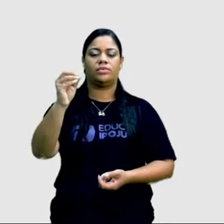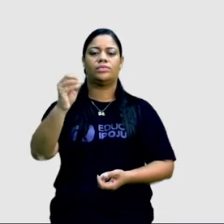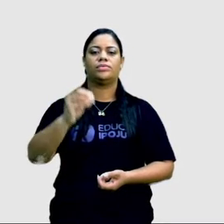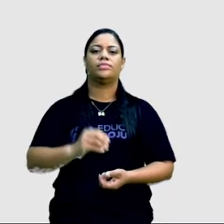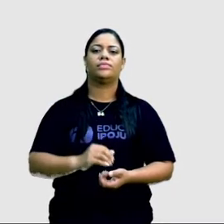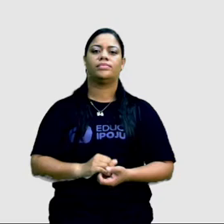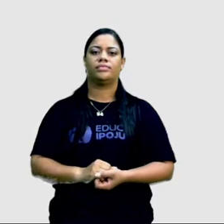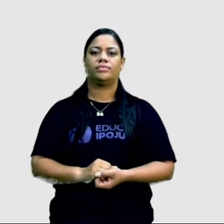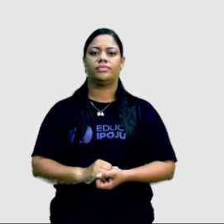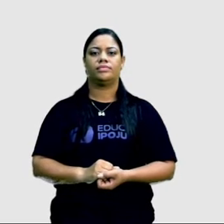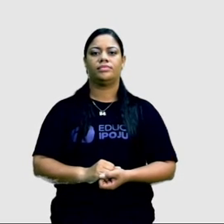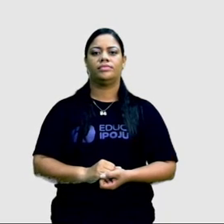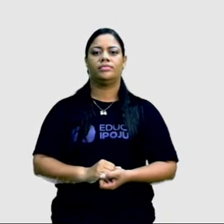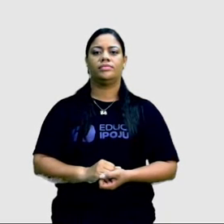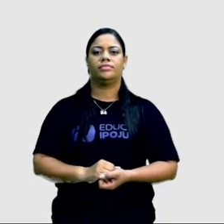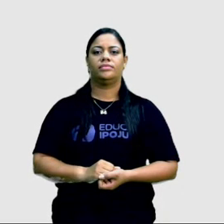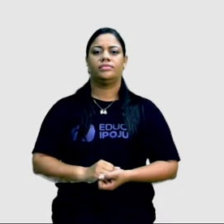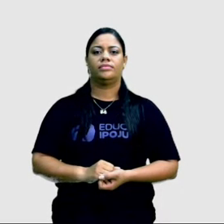tracinho LHO.